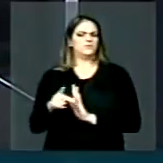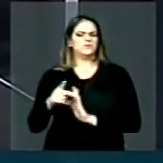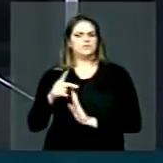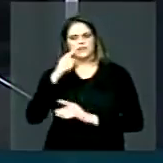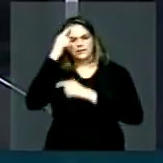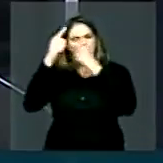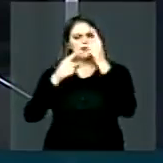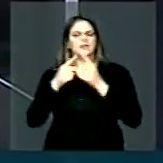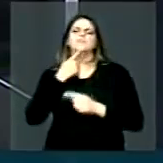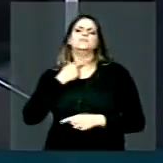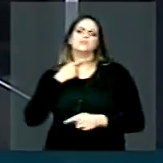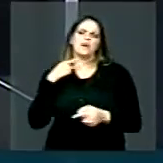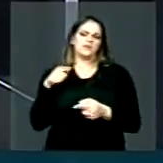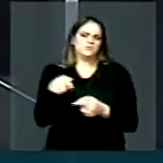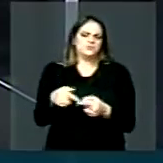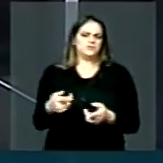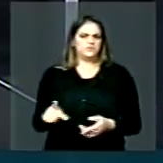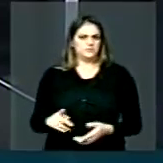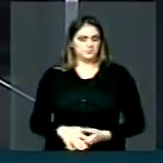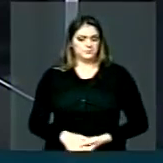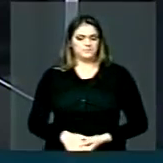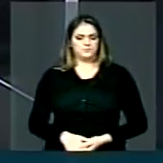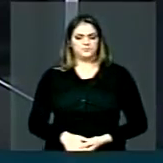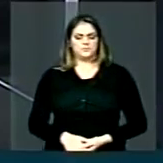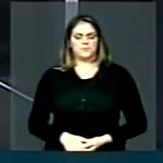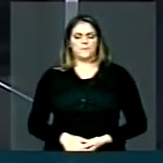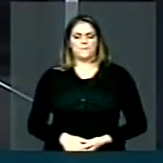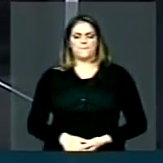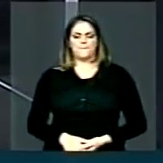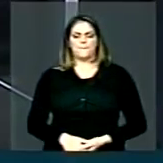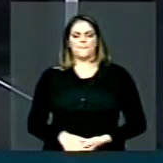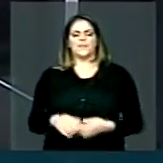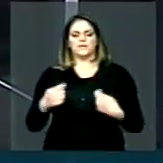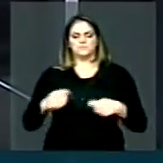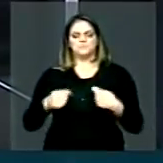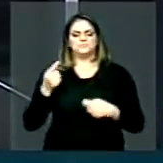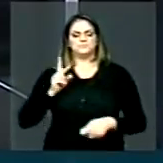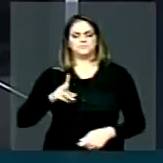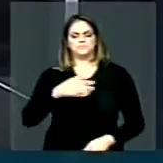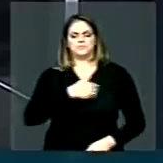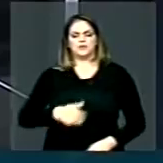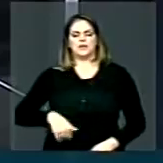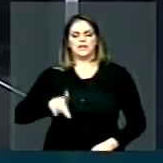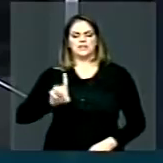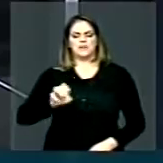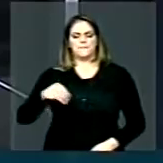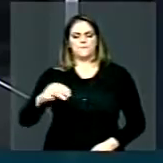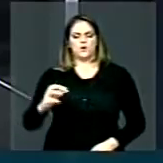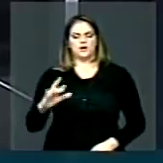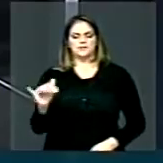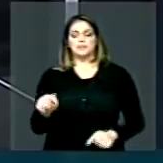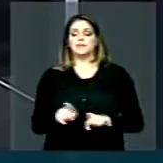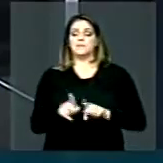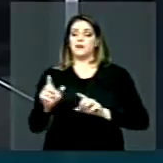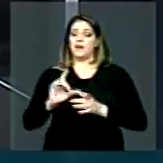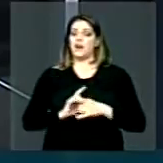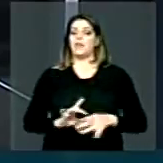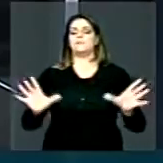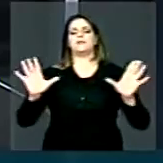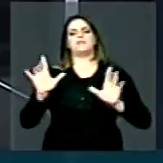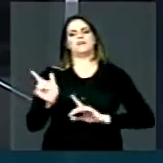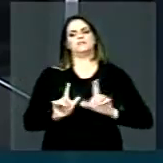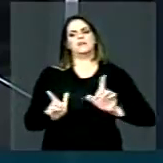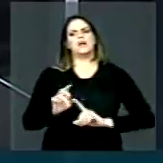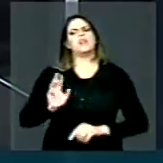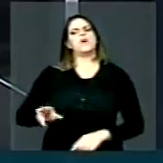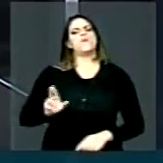brasileira dessa forma. Em nome do Estado de Direito, da democracia e da liberdade de imprensa, não a liberdade